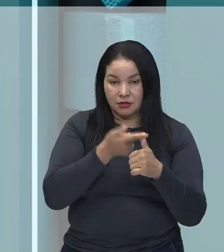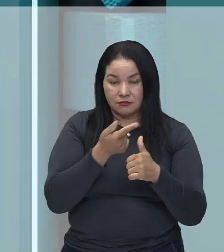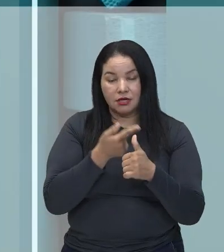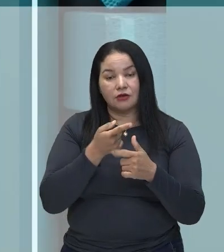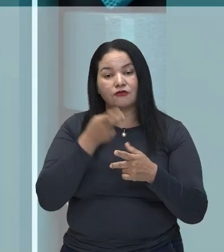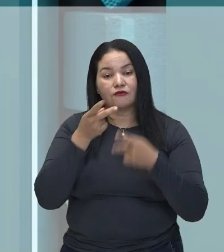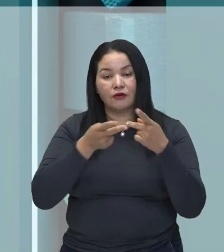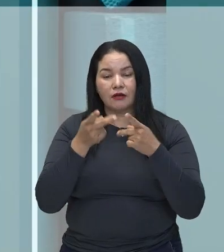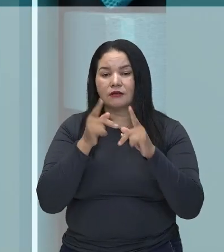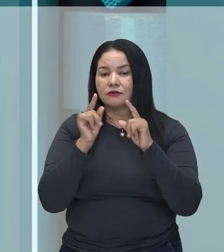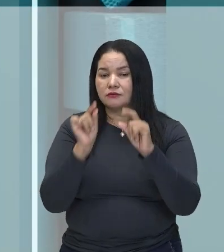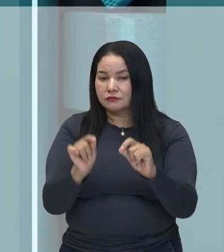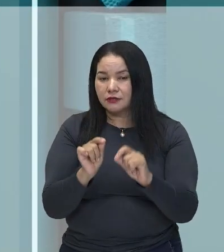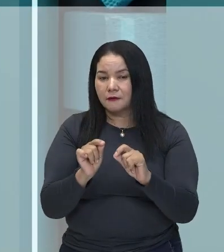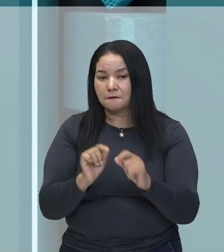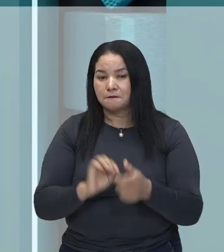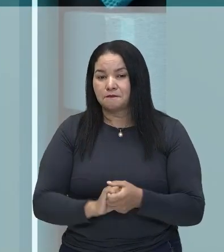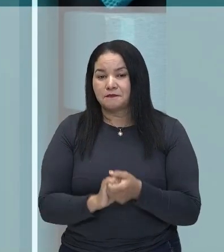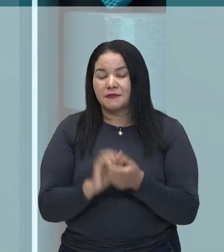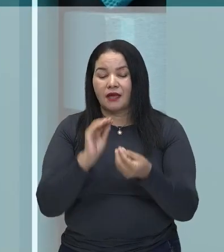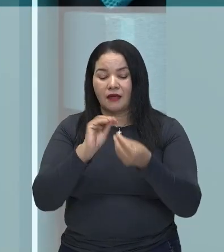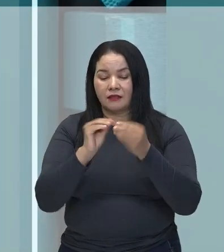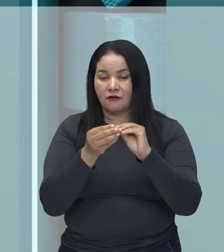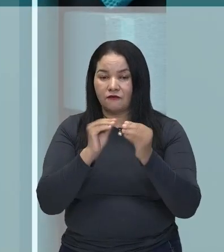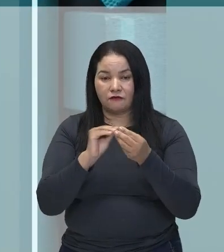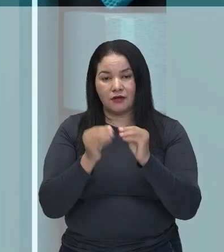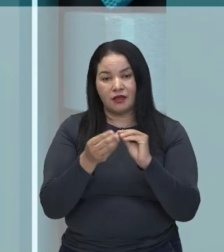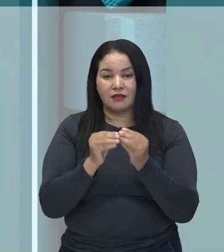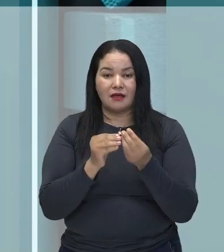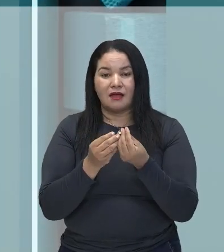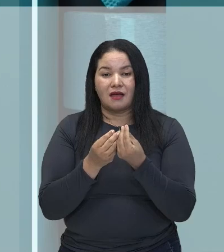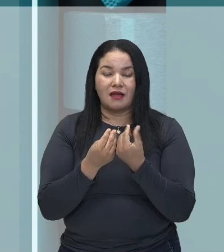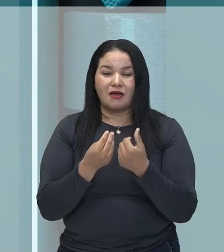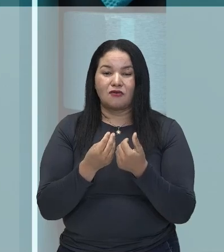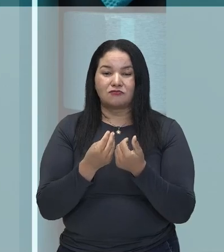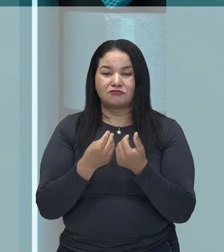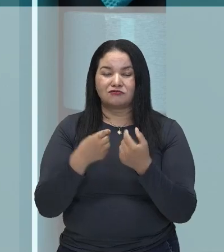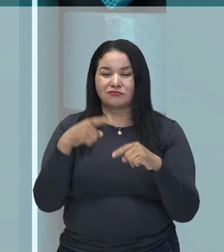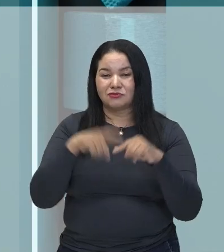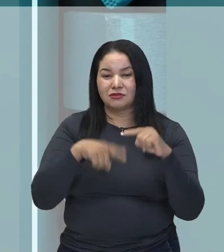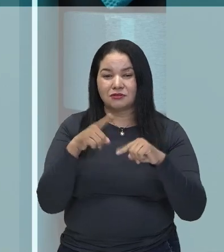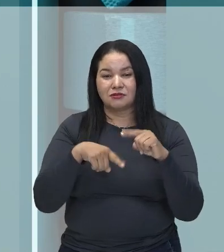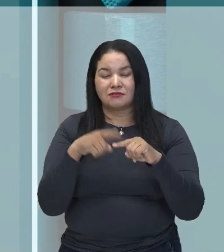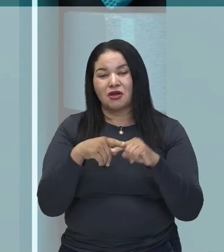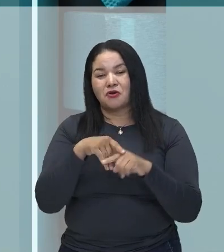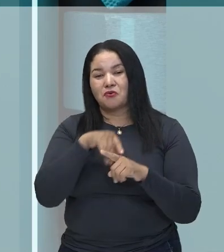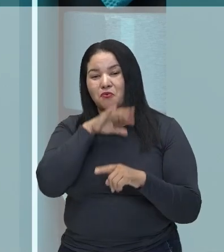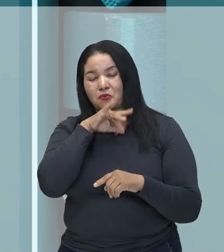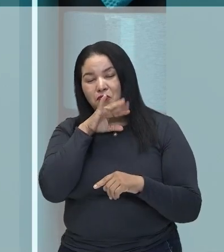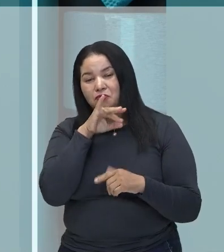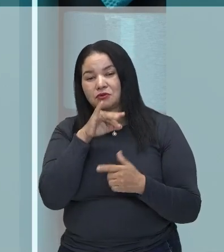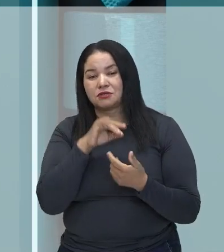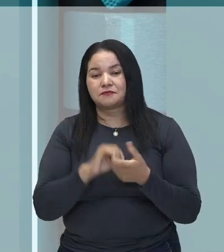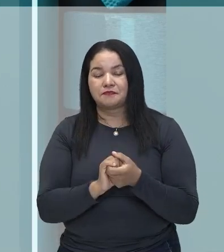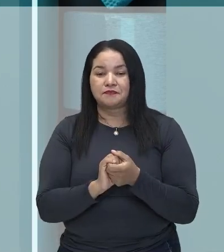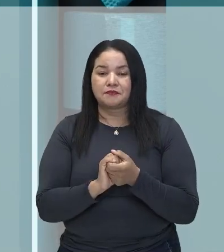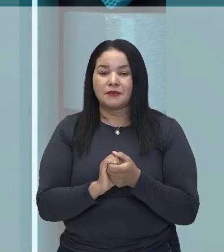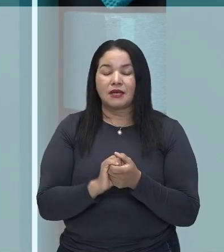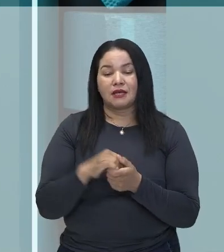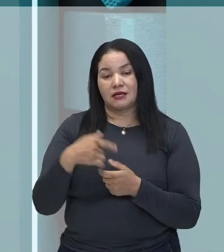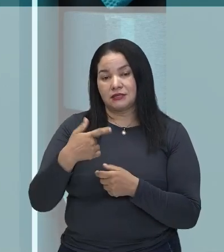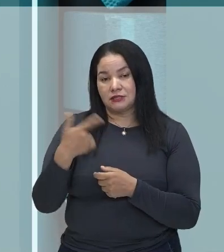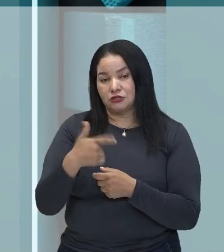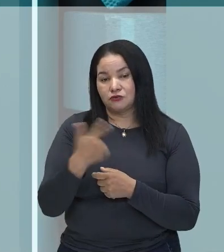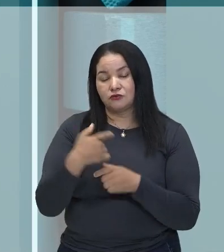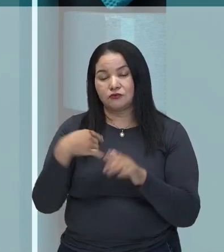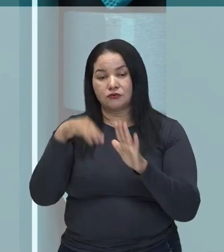que a novela é um produto alienante. Né? E a segunda, ela diz que